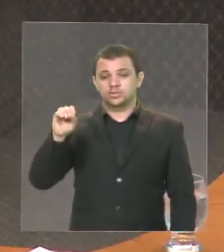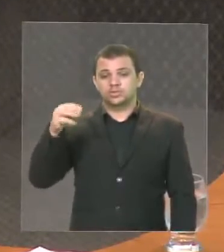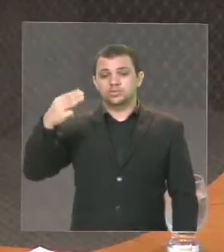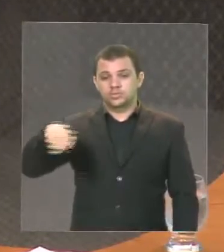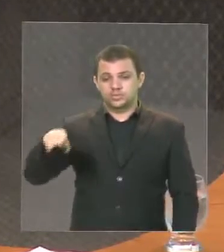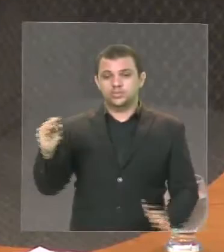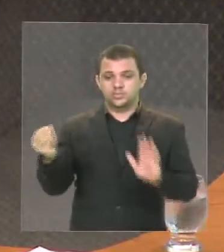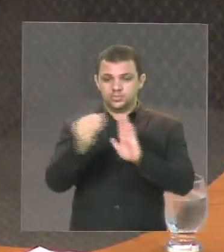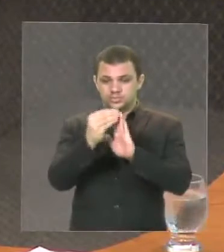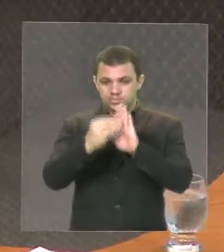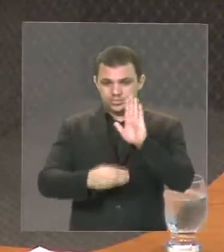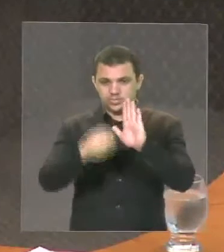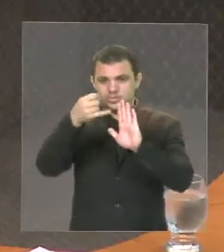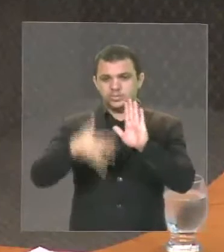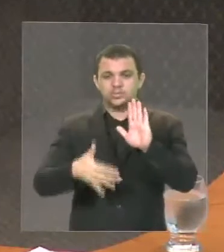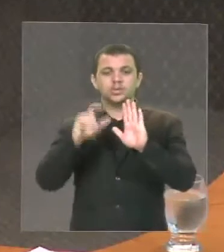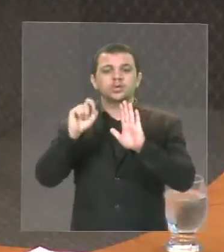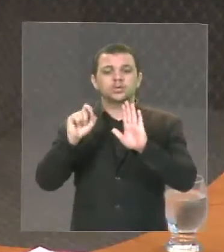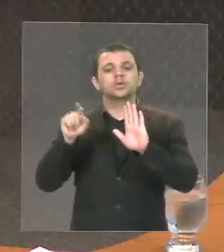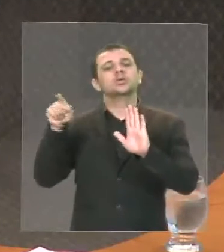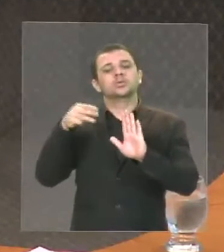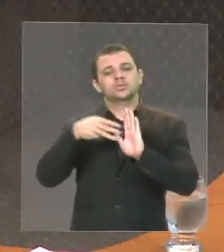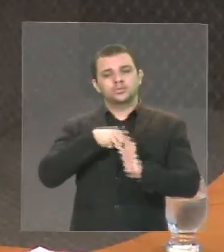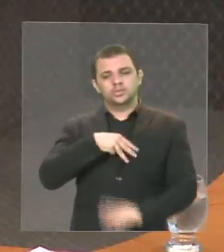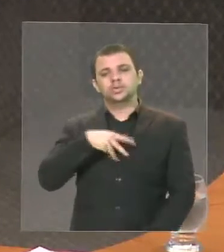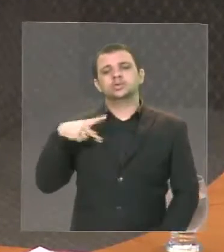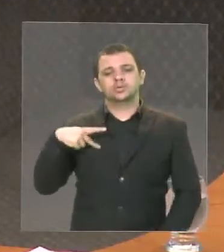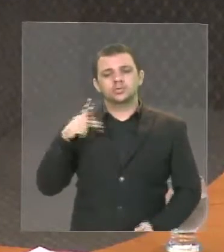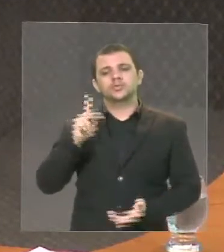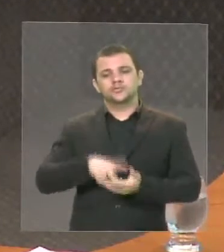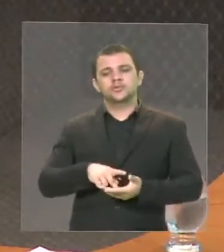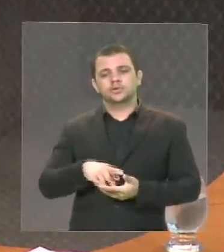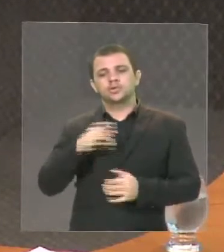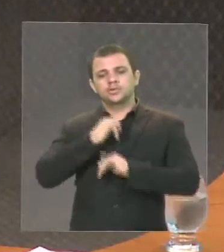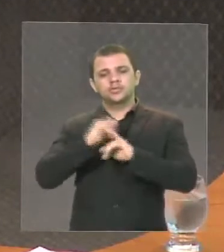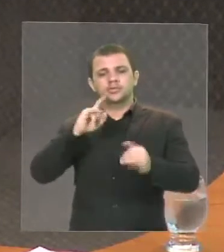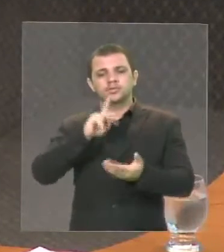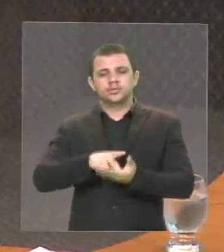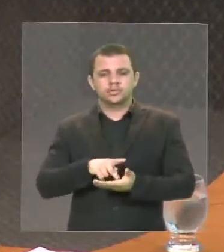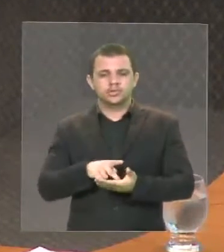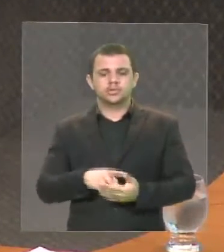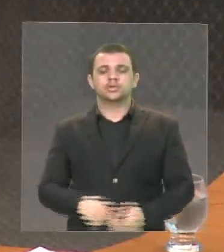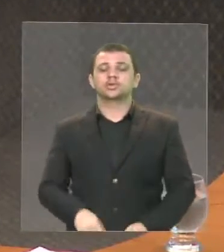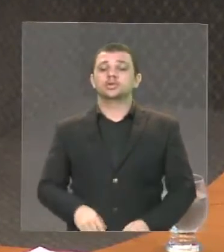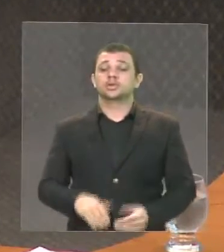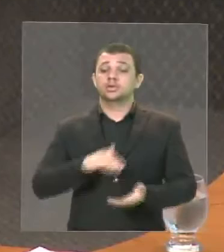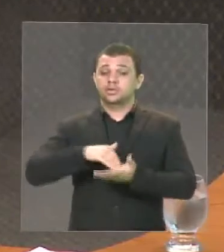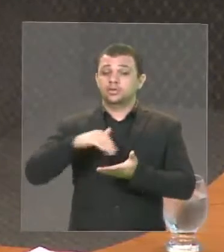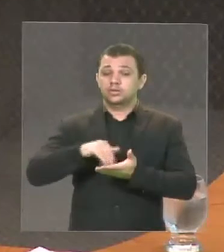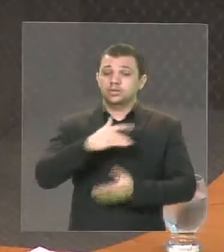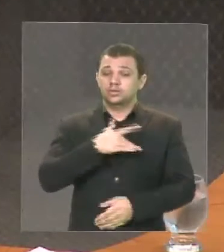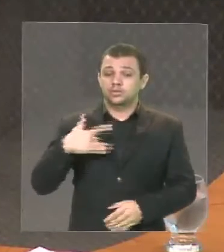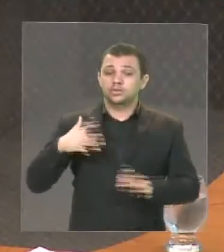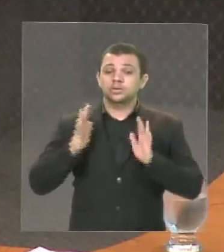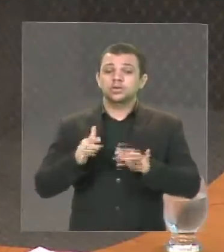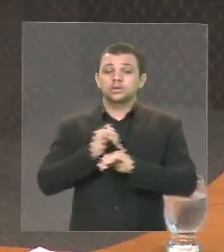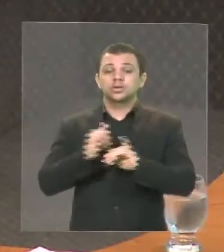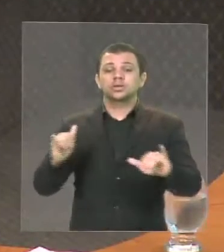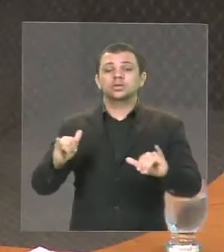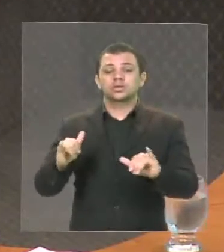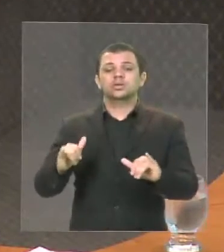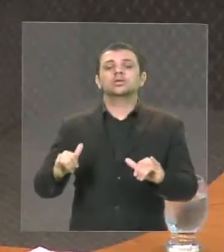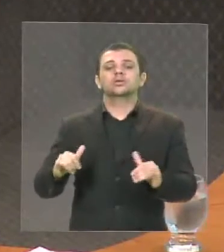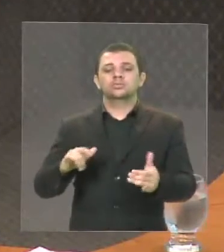Secretaria de Estado da Saúde já informou as declarações de óbitos, mas a SES tem até o dia 11, deputado Rogério, deste mês,